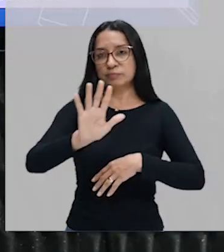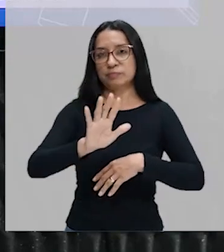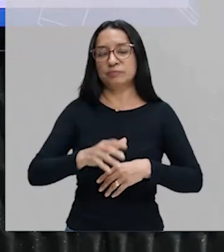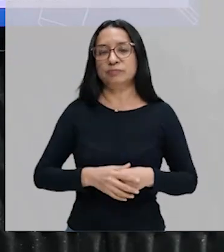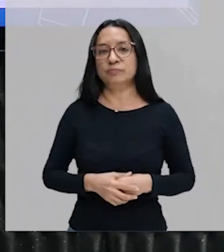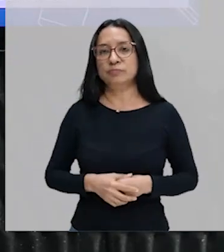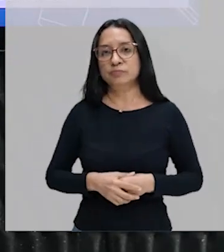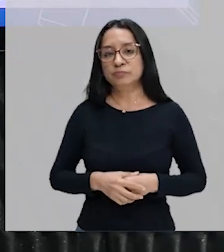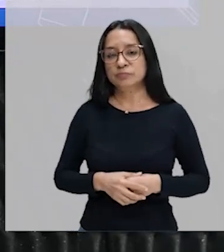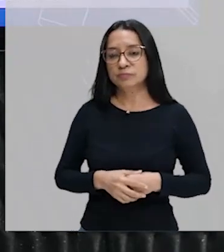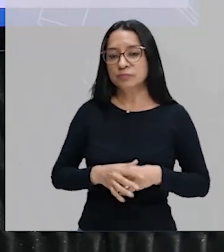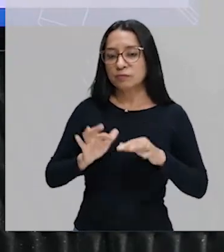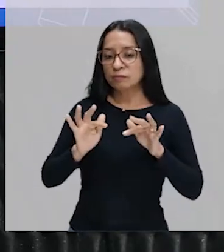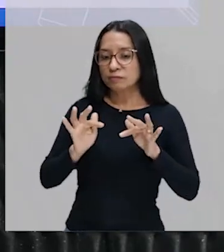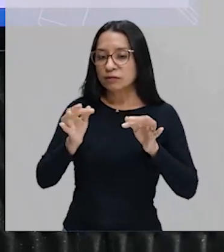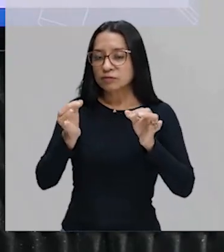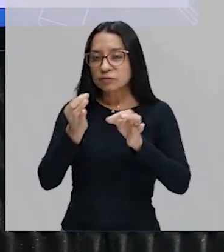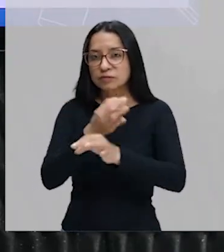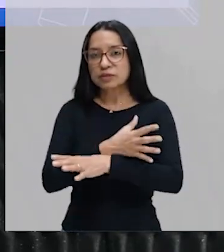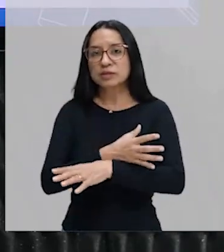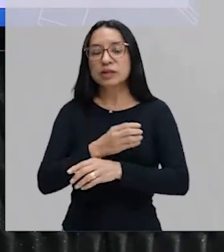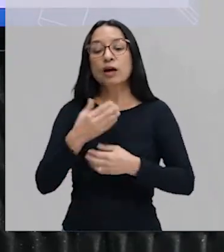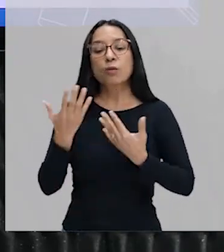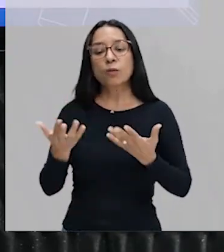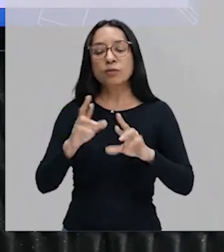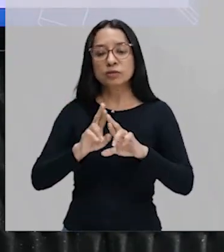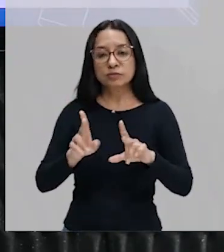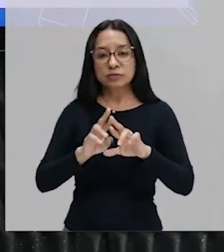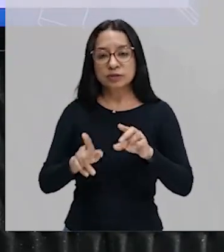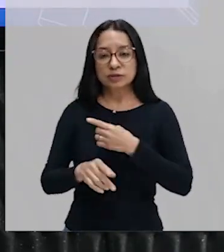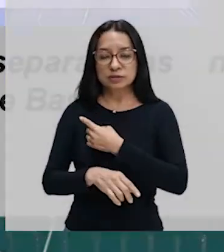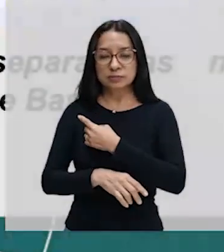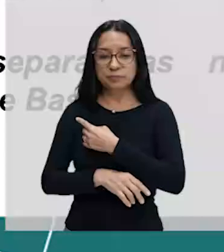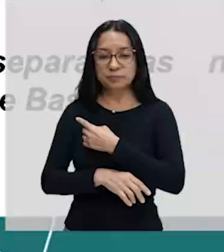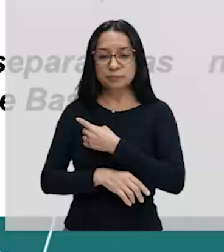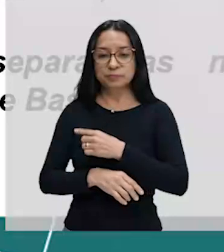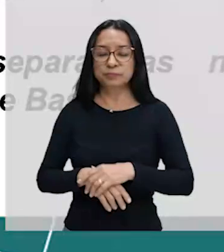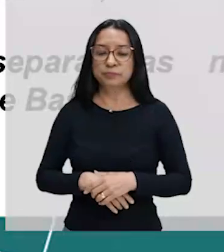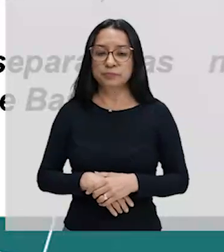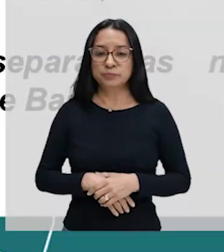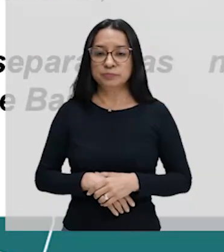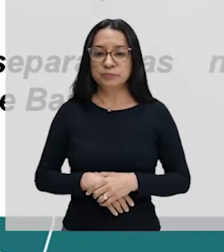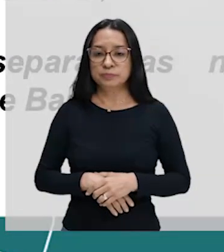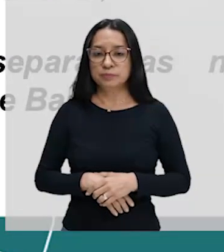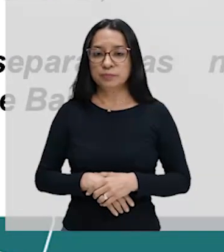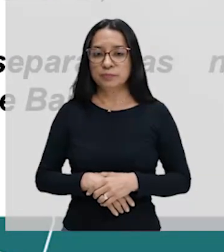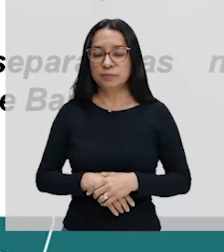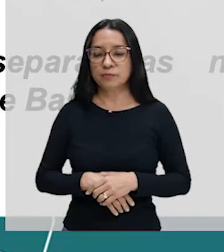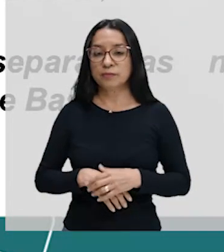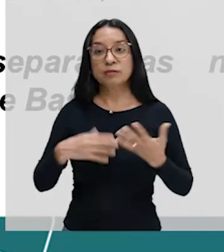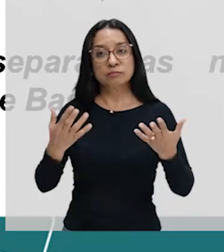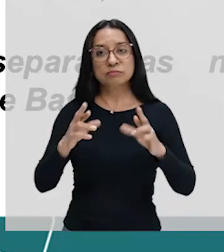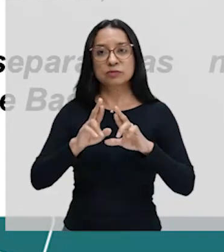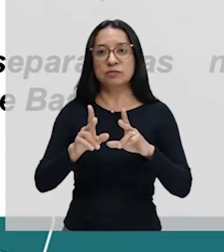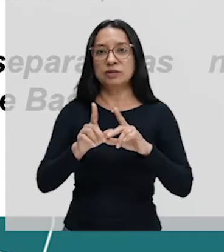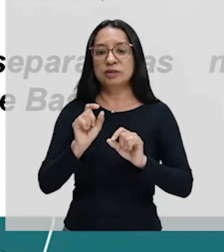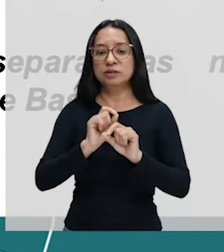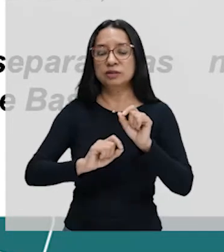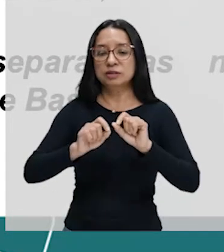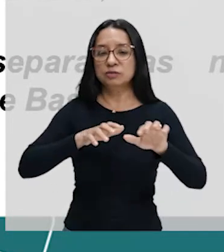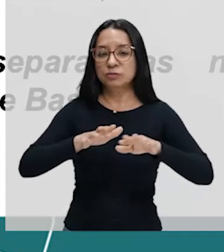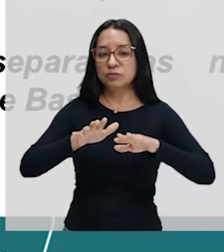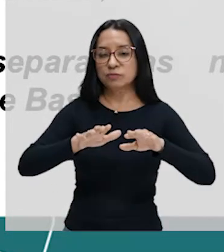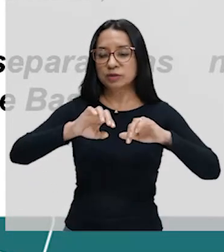E Marcos, para a gente finalizar, qual é a diferença do nacionalismo para o separatismo? A grande diferença, galera, é que no